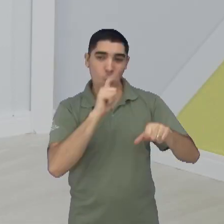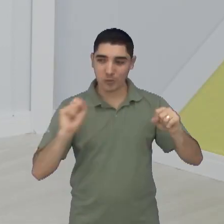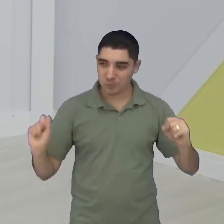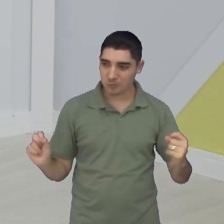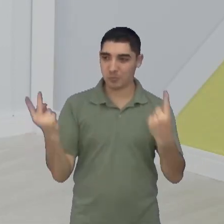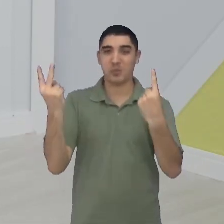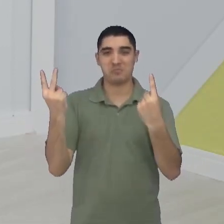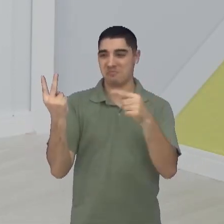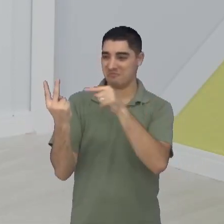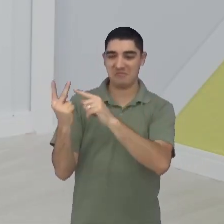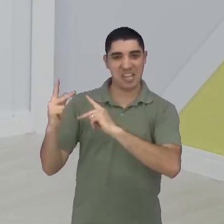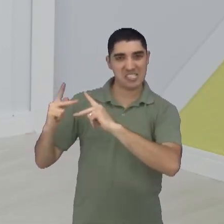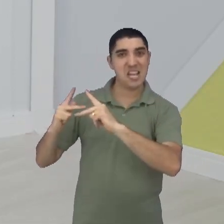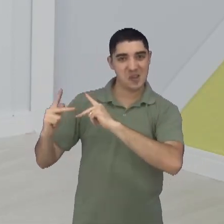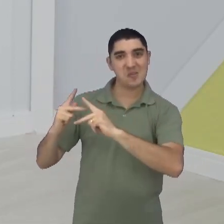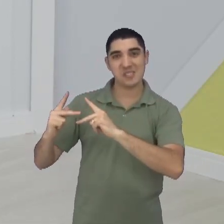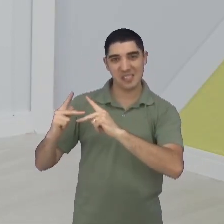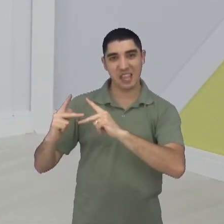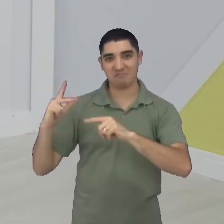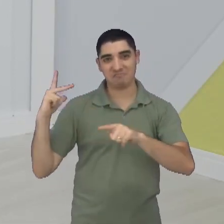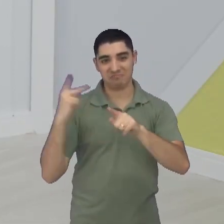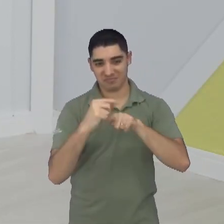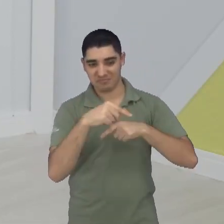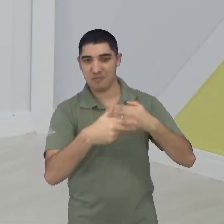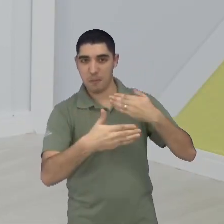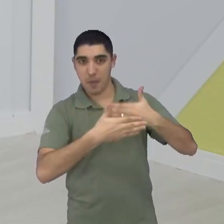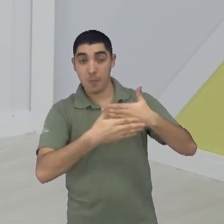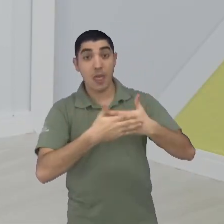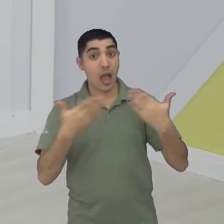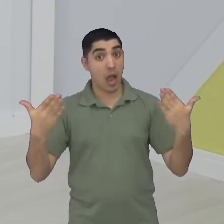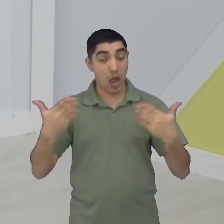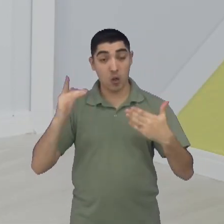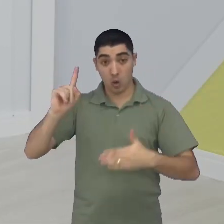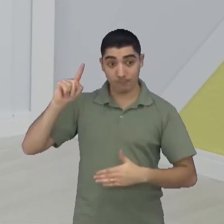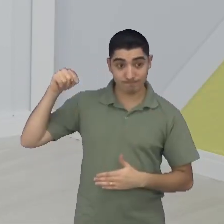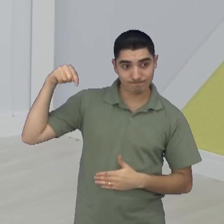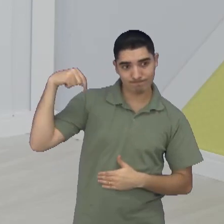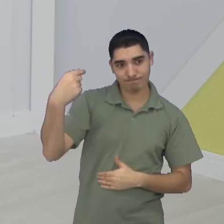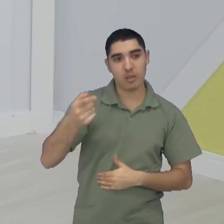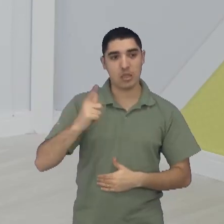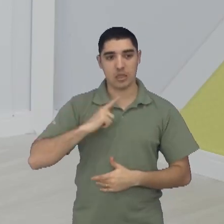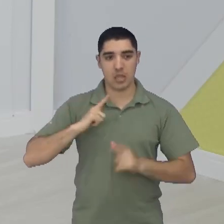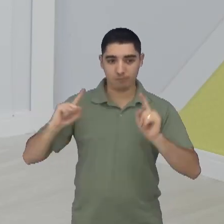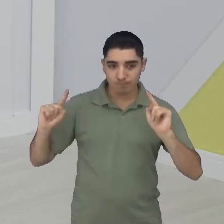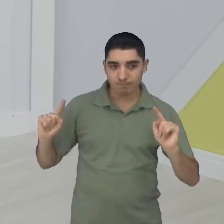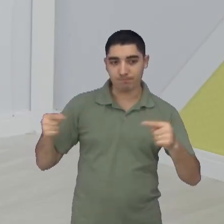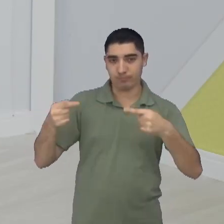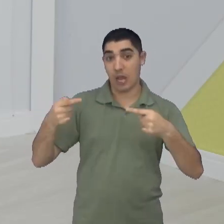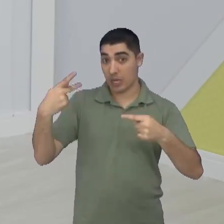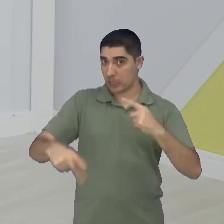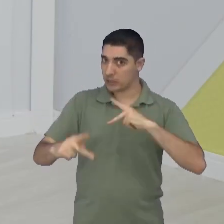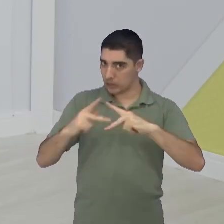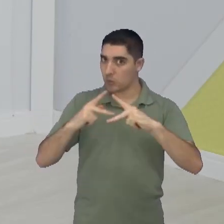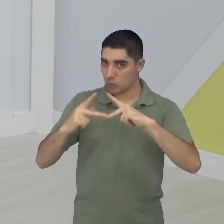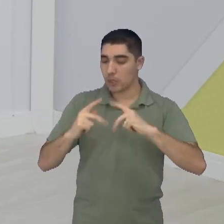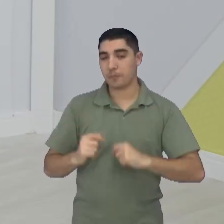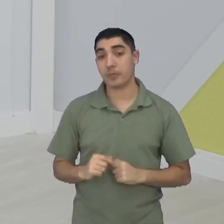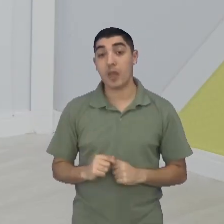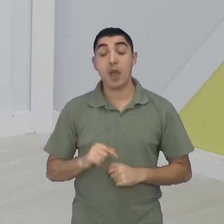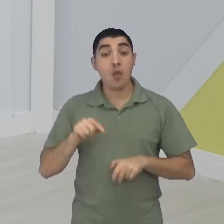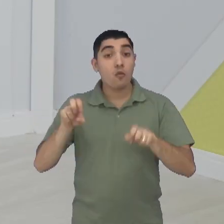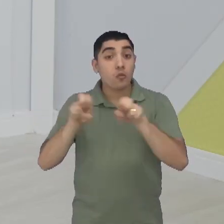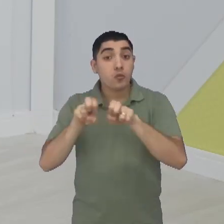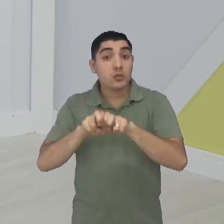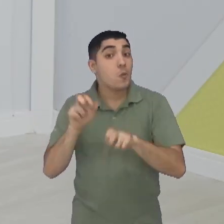Gabriel Oliveira joga por um empate na partida de volta na segunda-feira no Tênis Clube. Já o time de futsal feminino